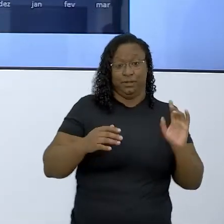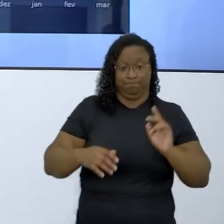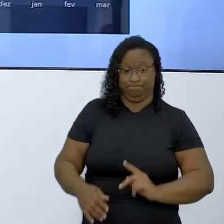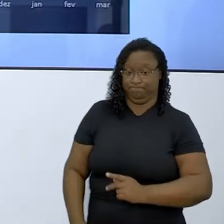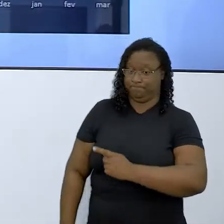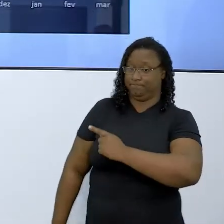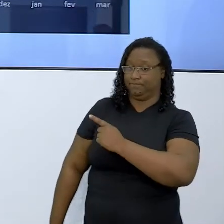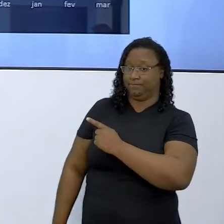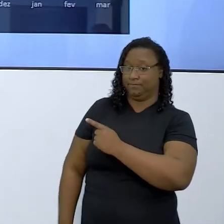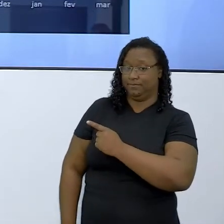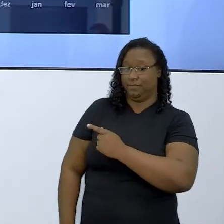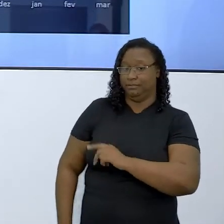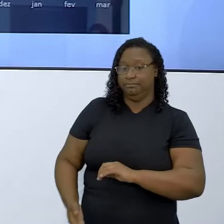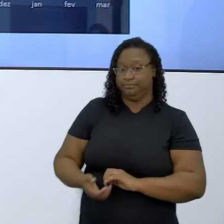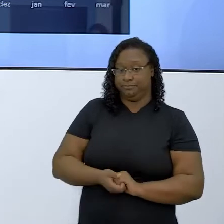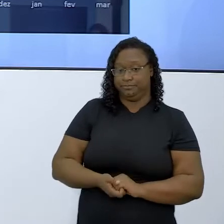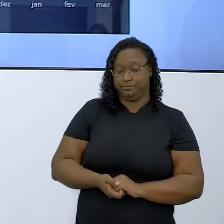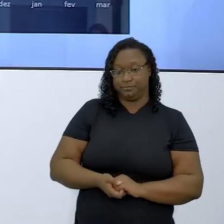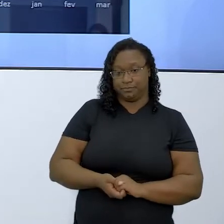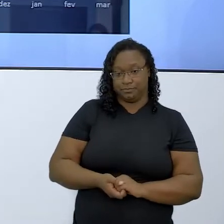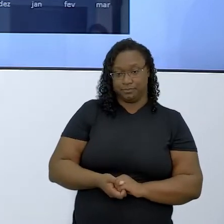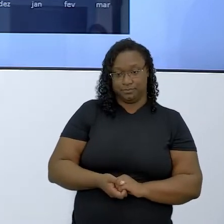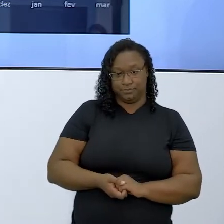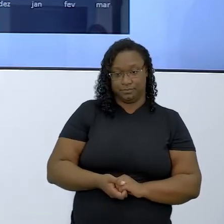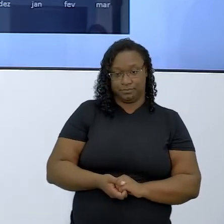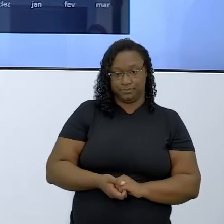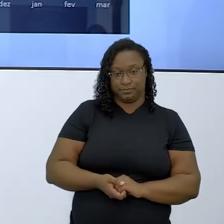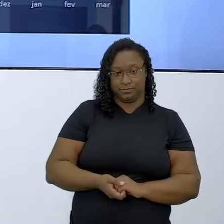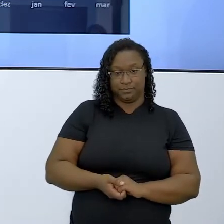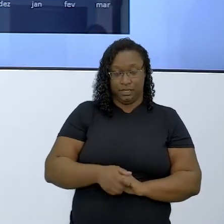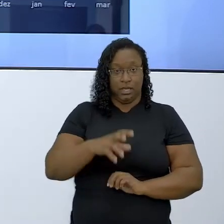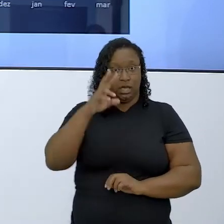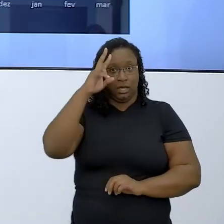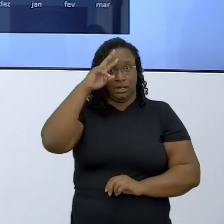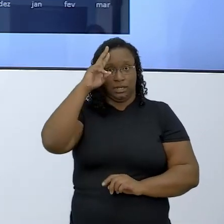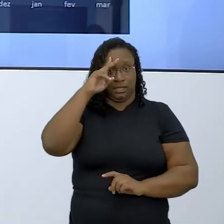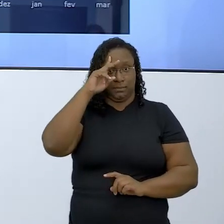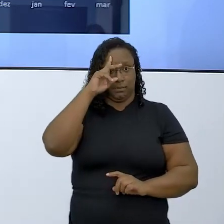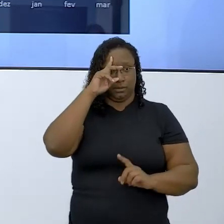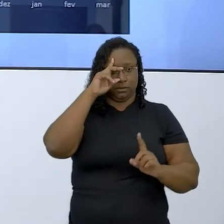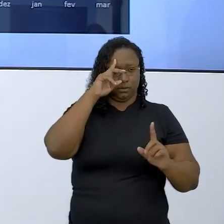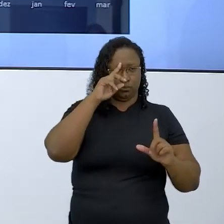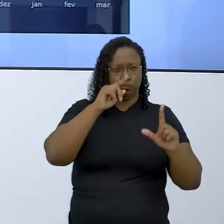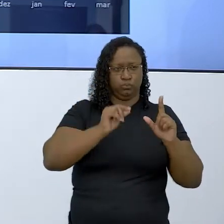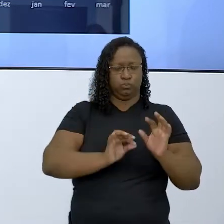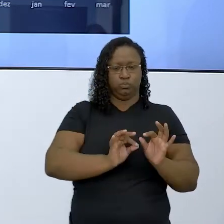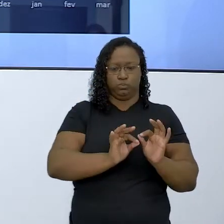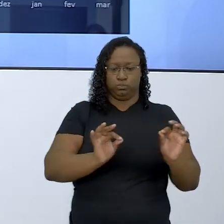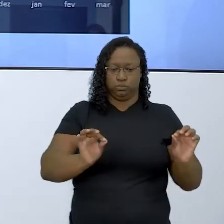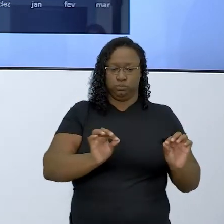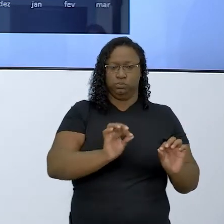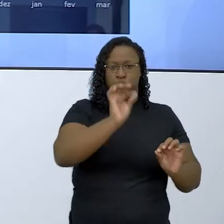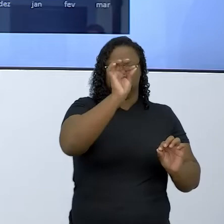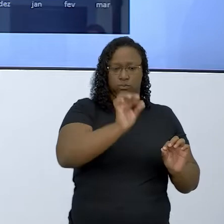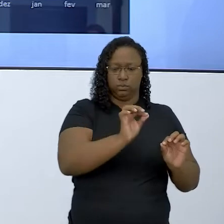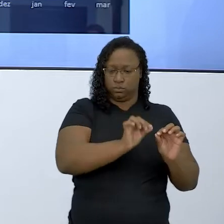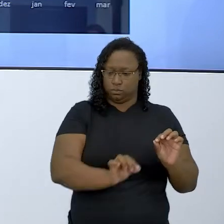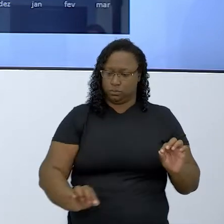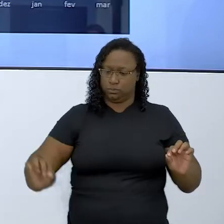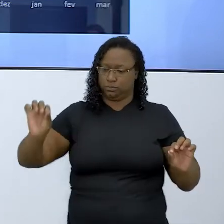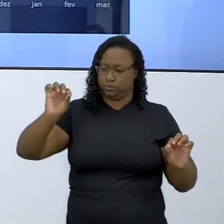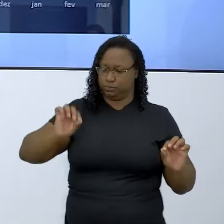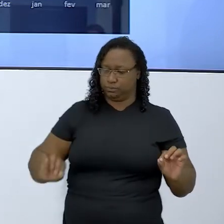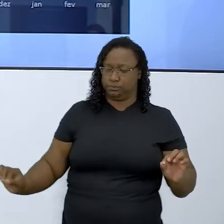nessa... eu acredito que, lembrando do nosso eixo, né? O nosso eixo de investigação que a gente trabalha aqui, a ideia é que a gente levante